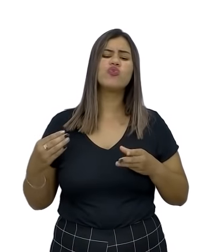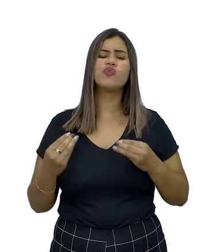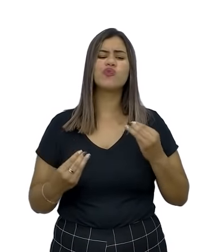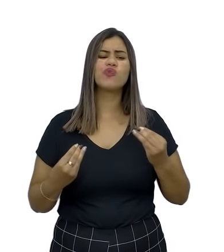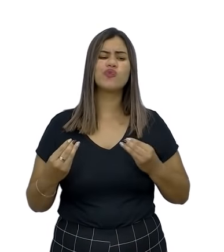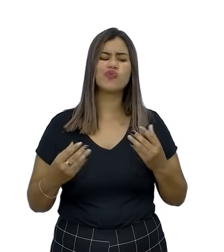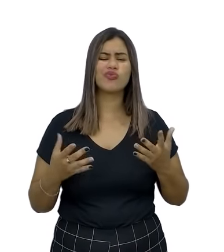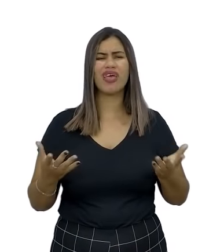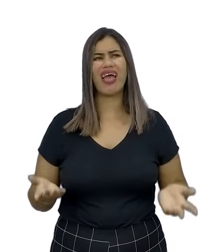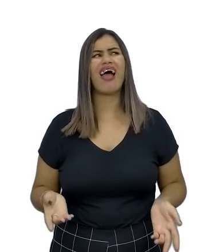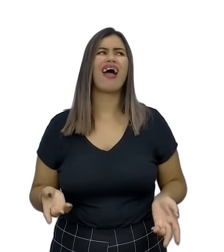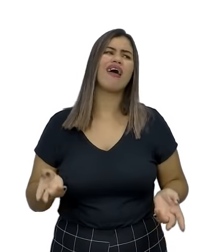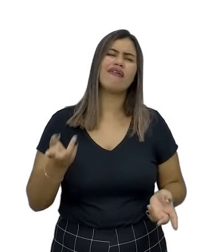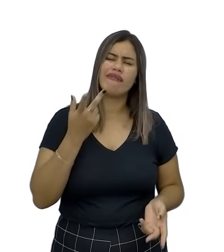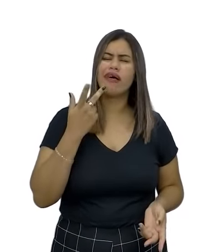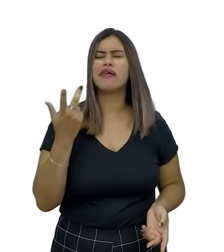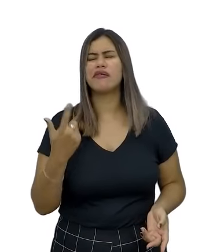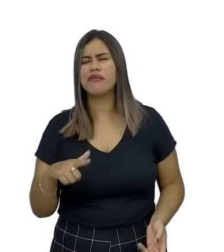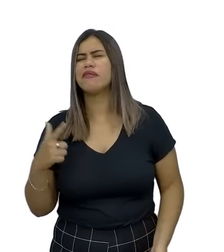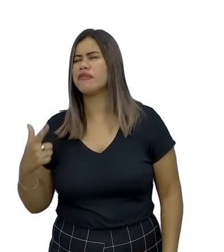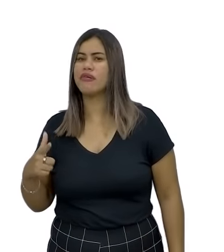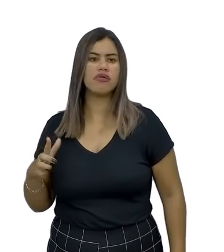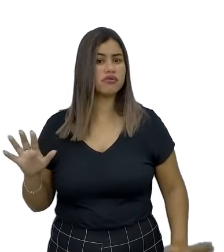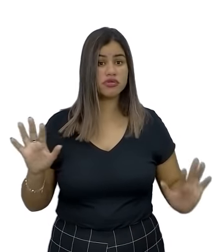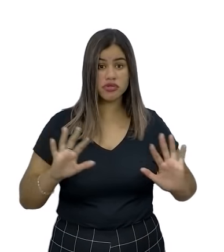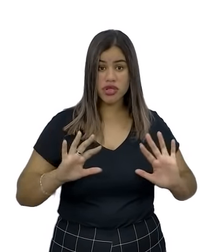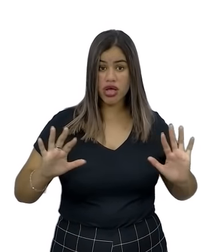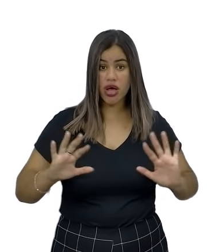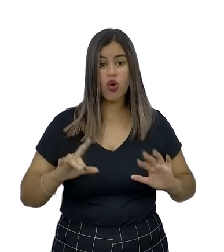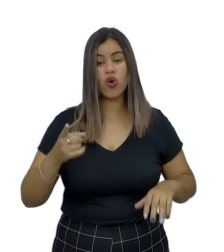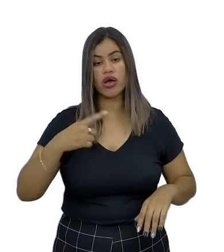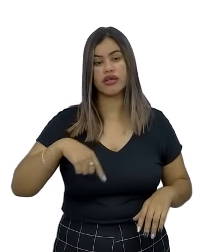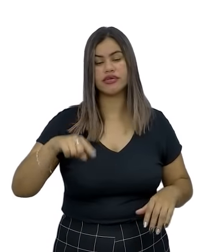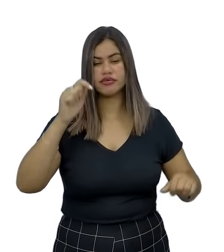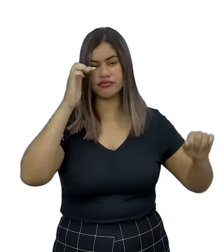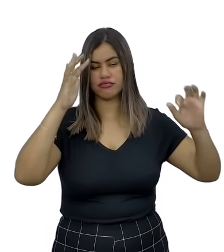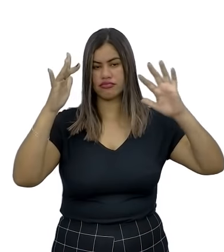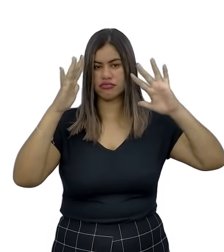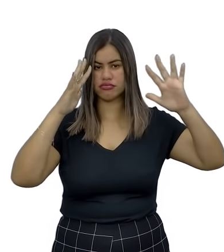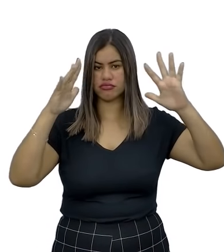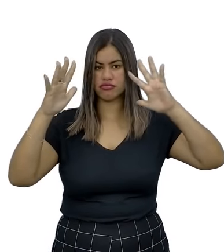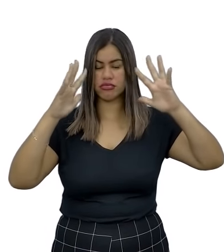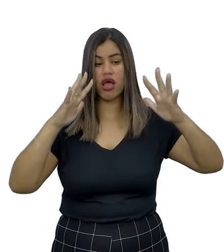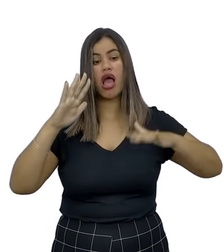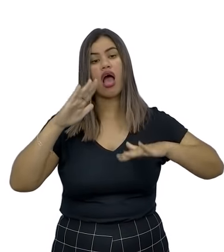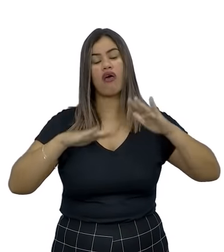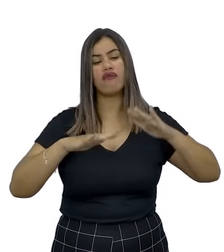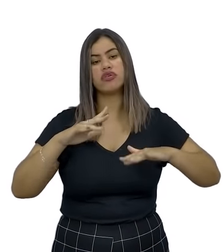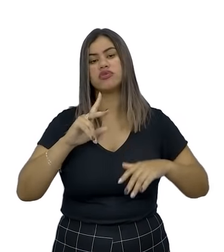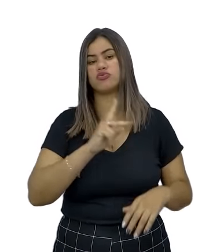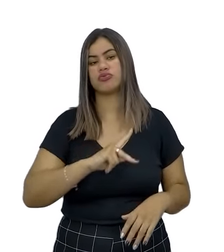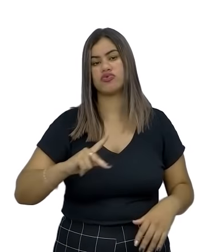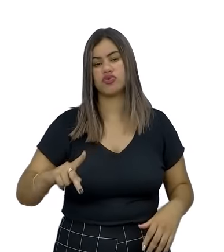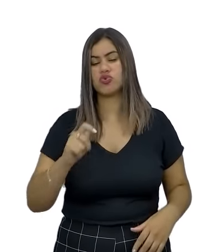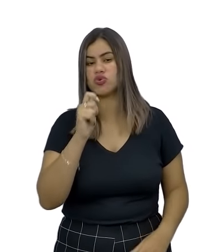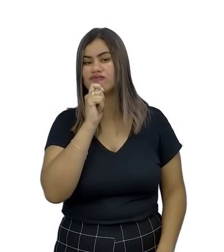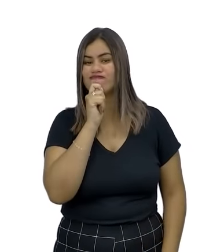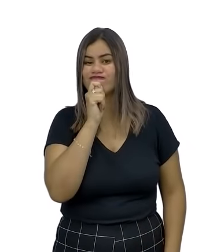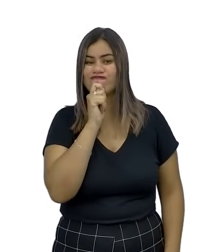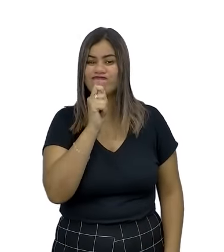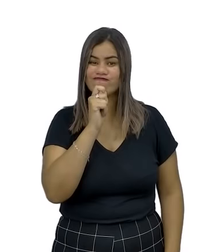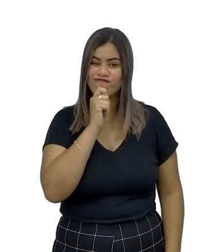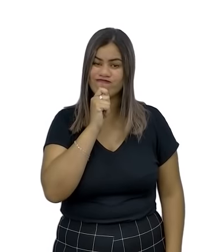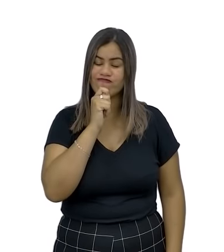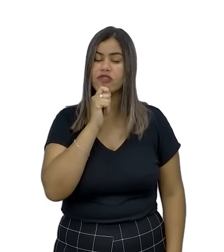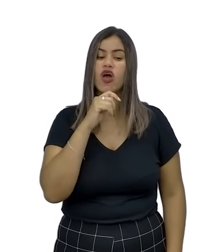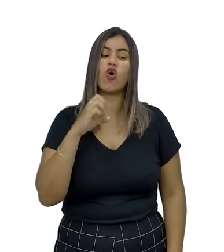falam, Rosana, mas você está falando tudo de novo? Não. A gente está só pensando um pouquinho, que às vezes tem algum professor que não se apropriou ainda, ou que